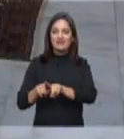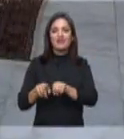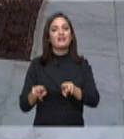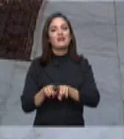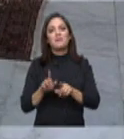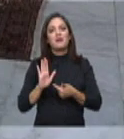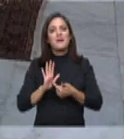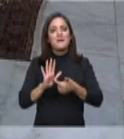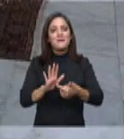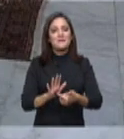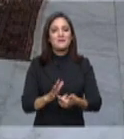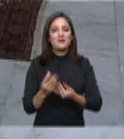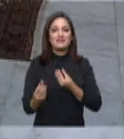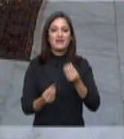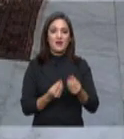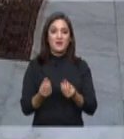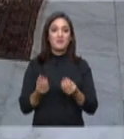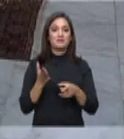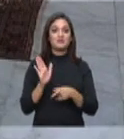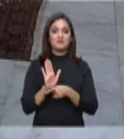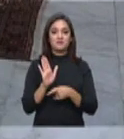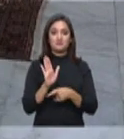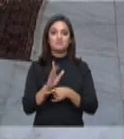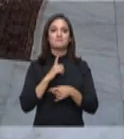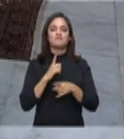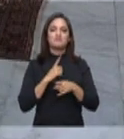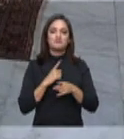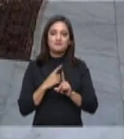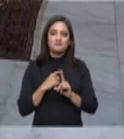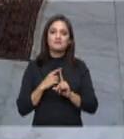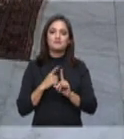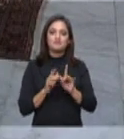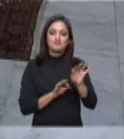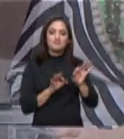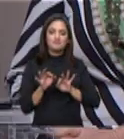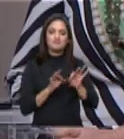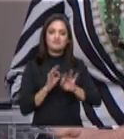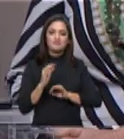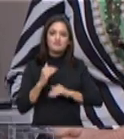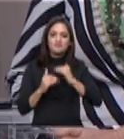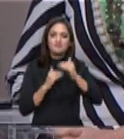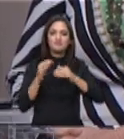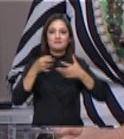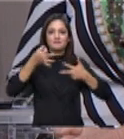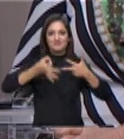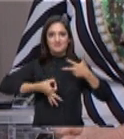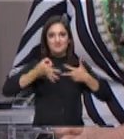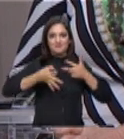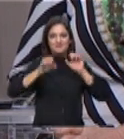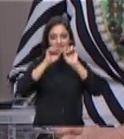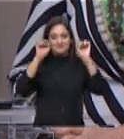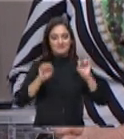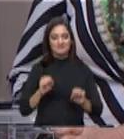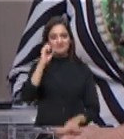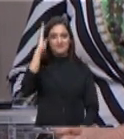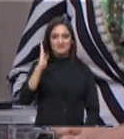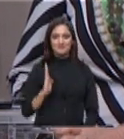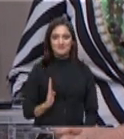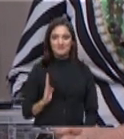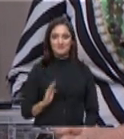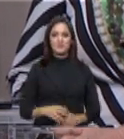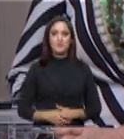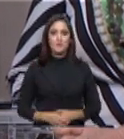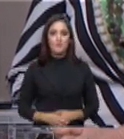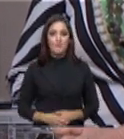suas respectivas contribuições para a construção do sistema de justiça do nosso país. Por